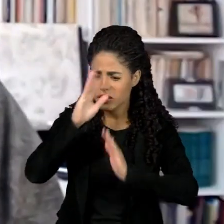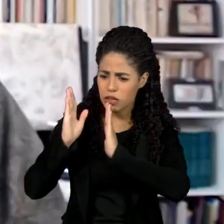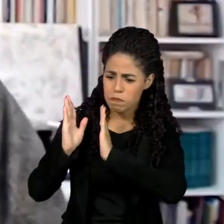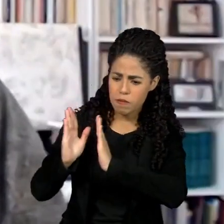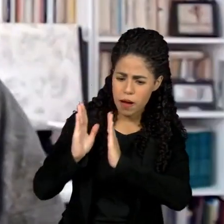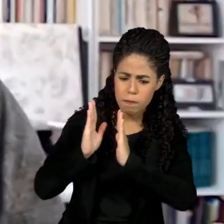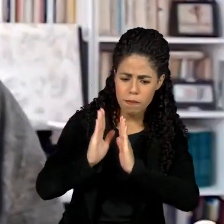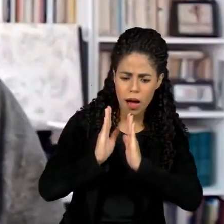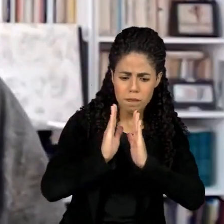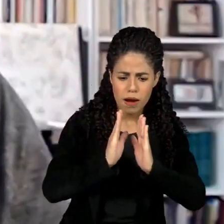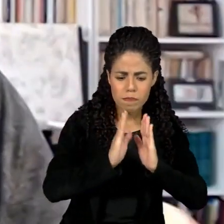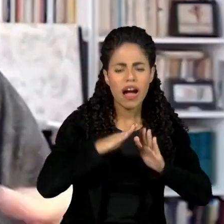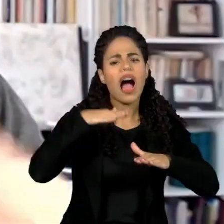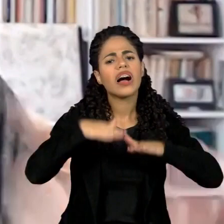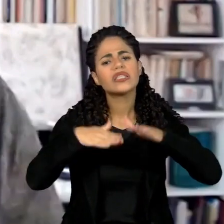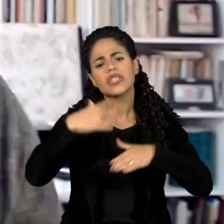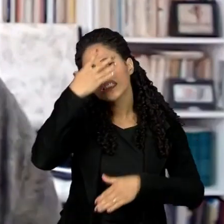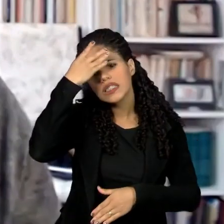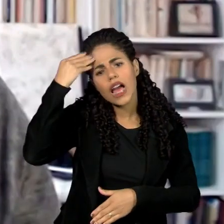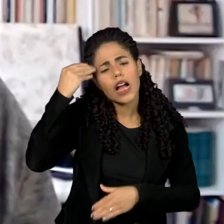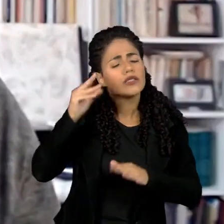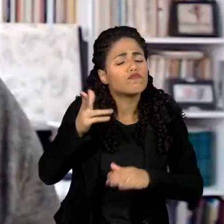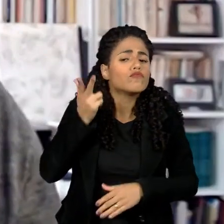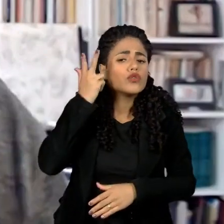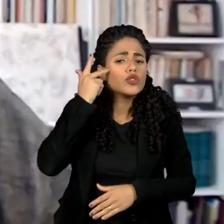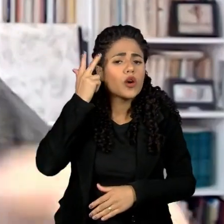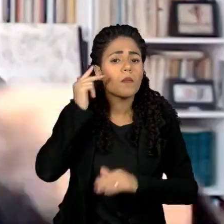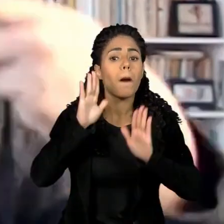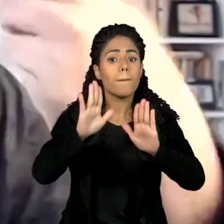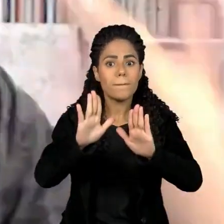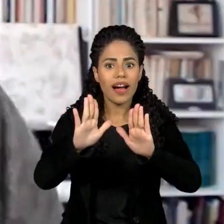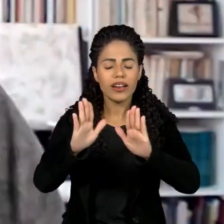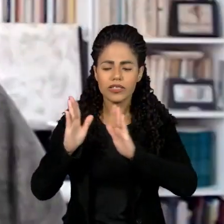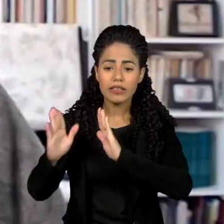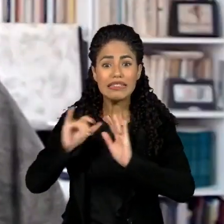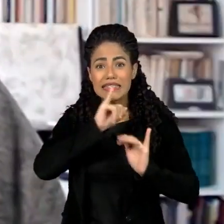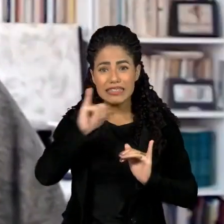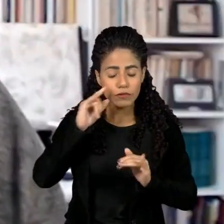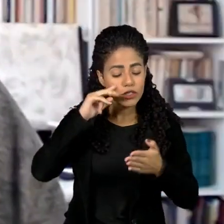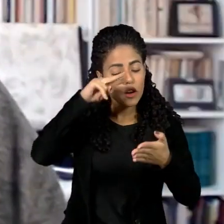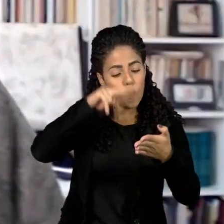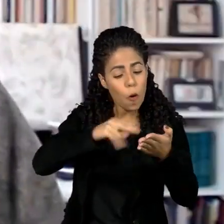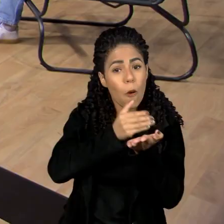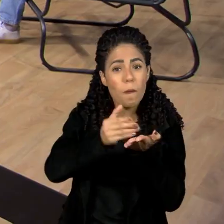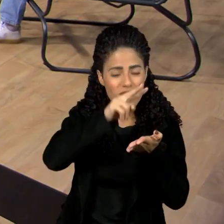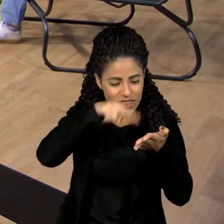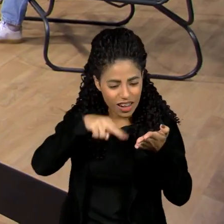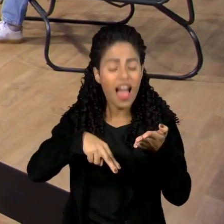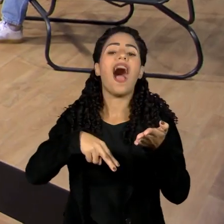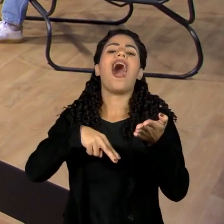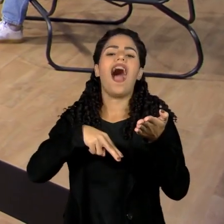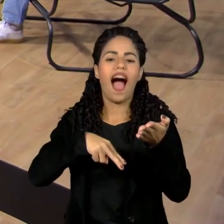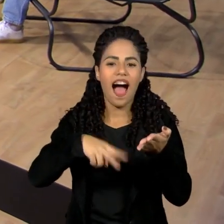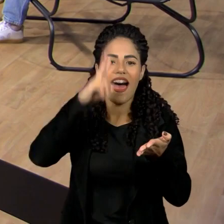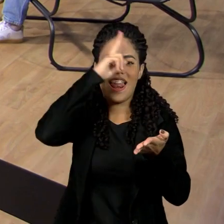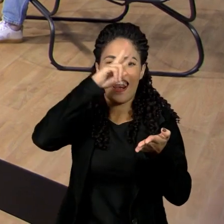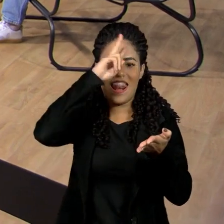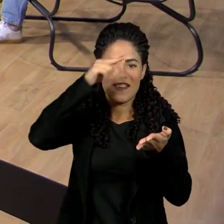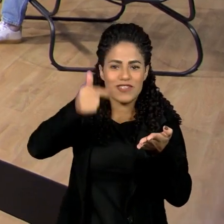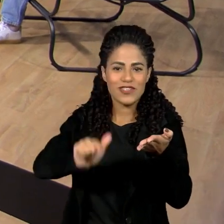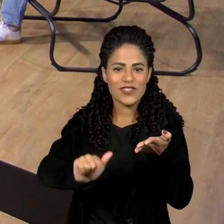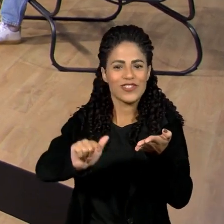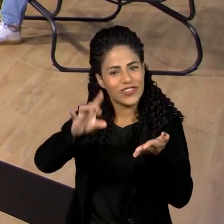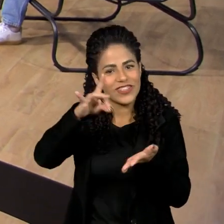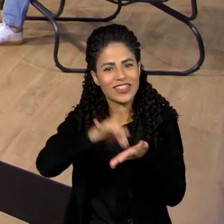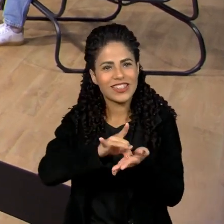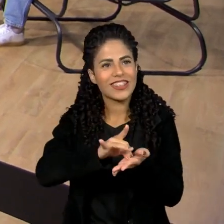faz parte. Então, coisas vão ser esquecidas para que a gente continue lembrando de outras coisas. Sem dúvida. Então, é normal que isso